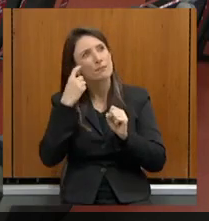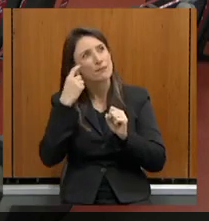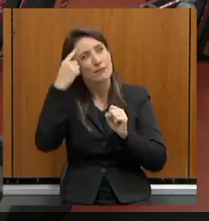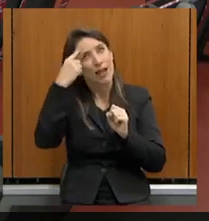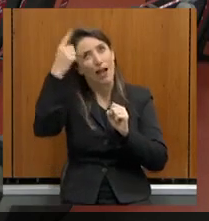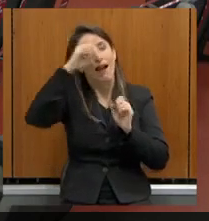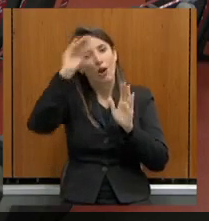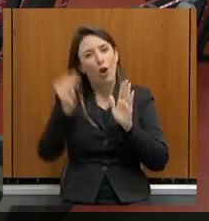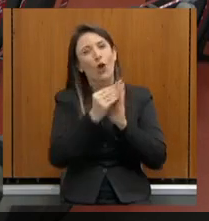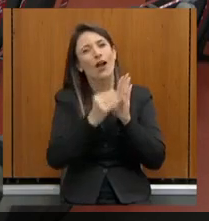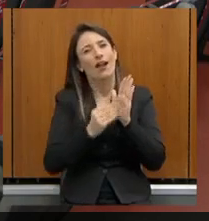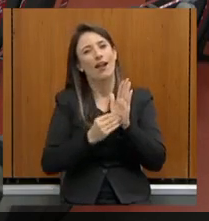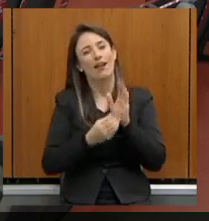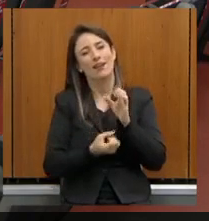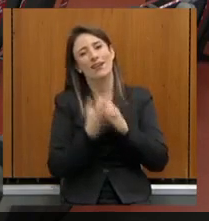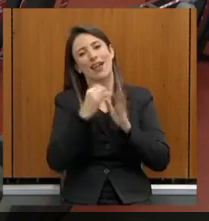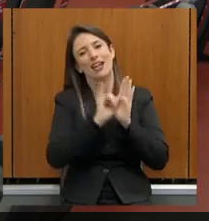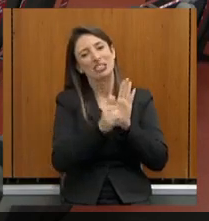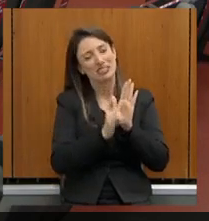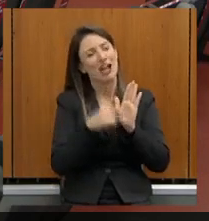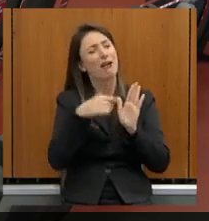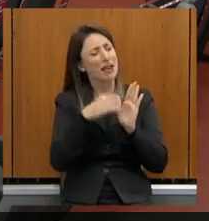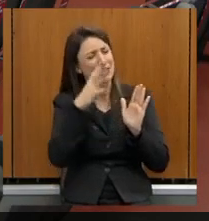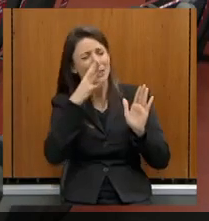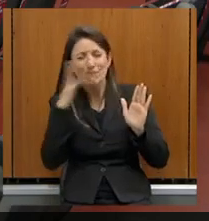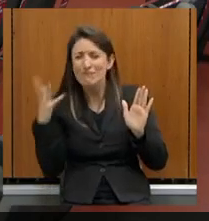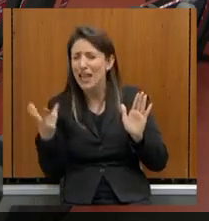maravilhoso isso assim realmente um edital